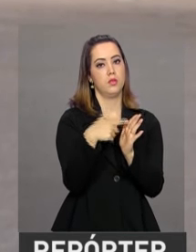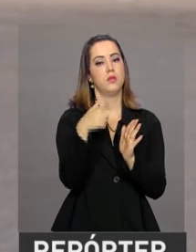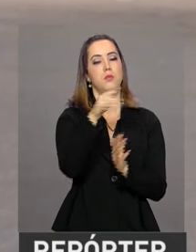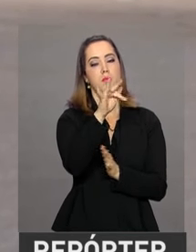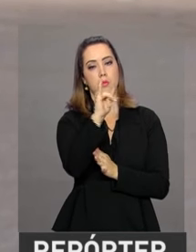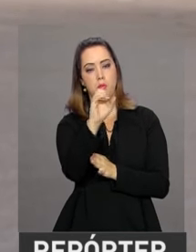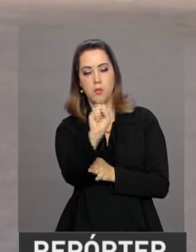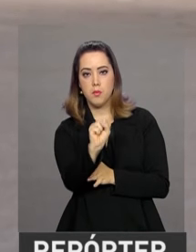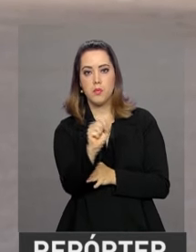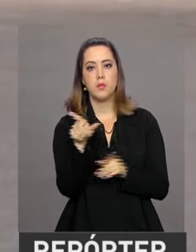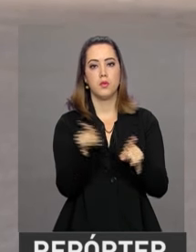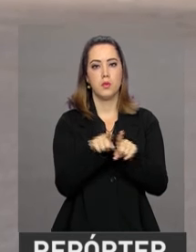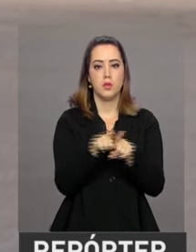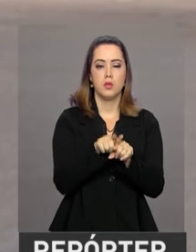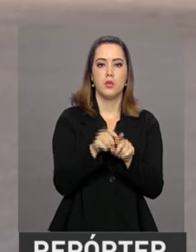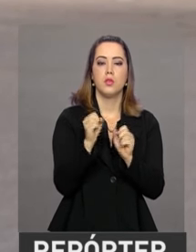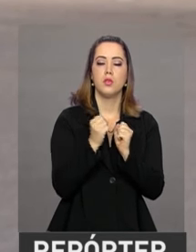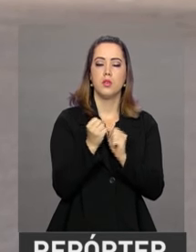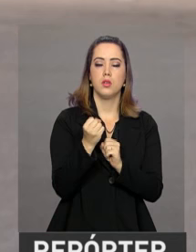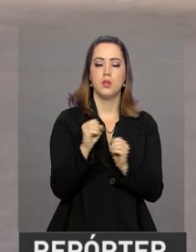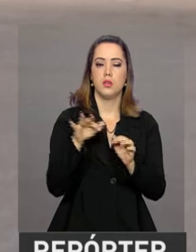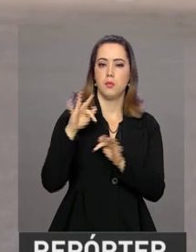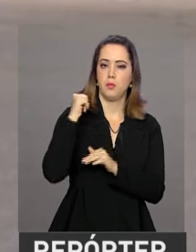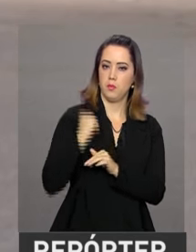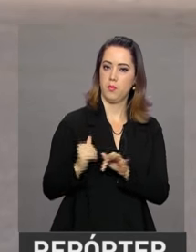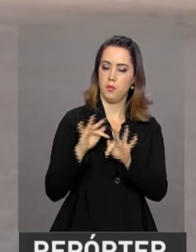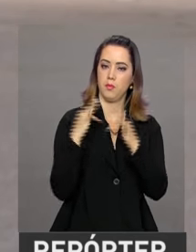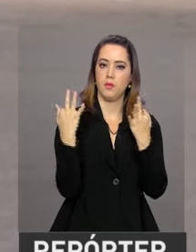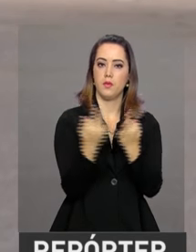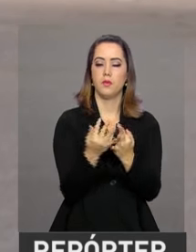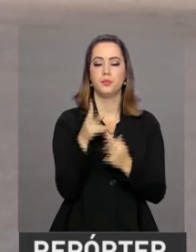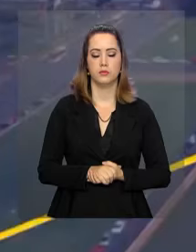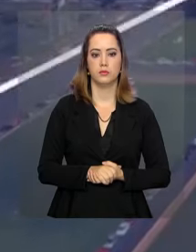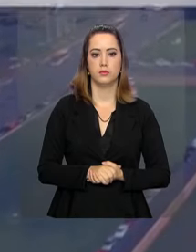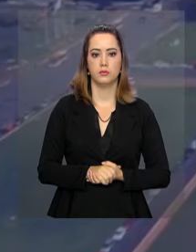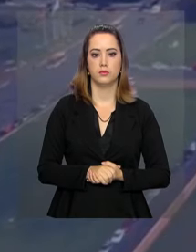foram algumas das medidas que marcaram esse período. Vamos ver.